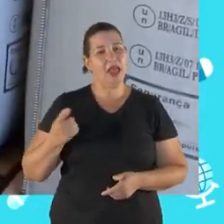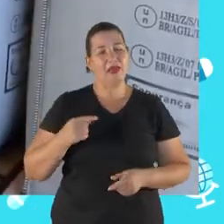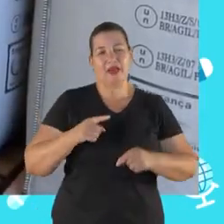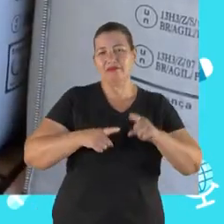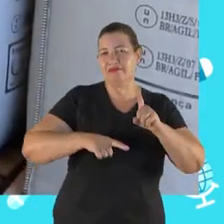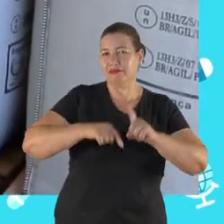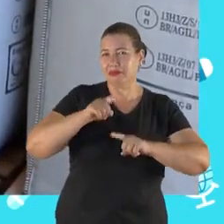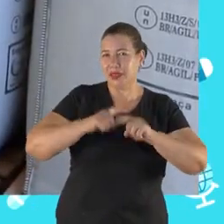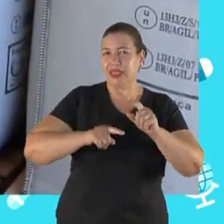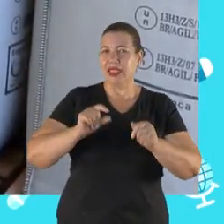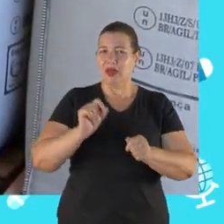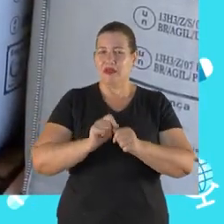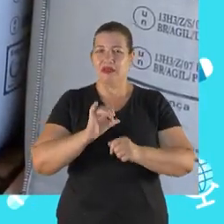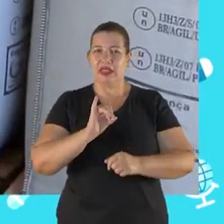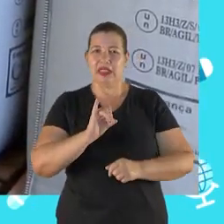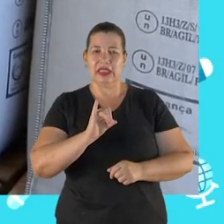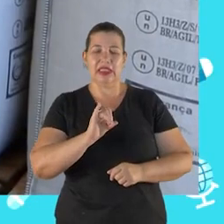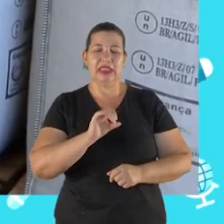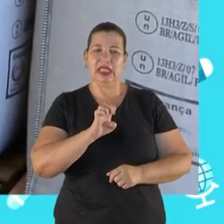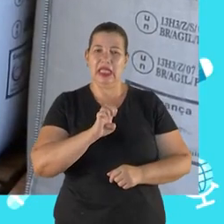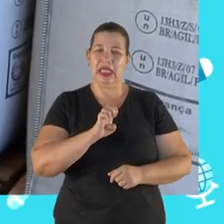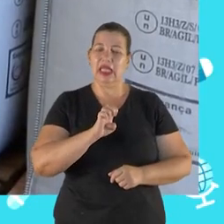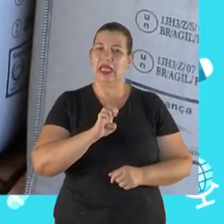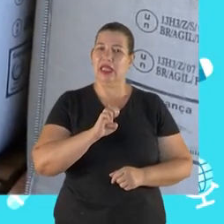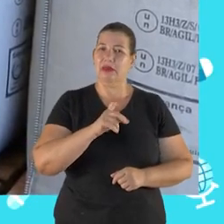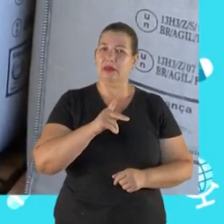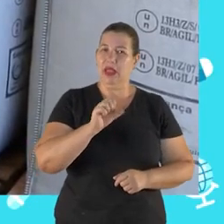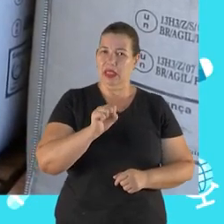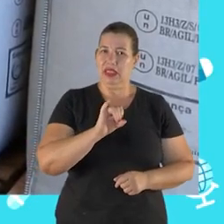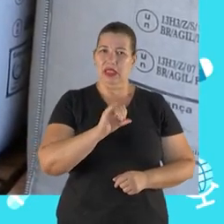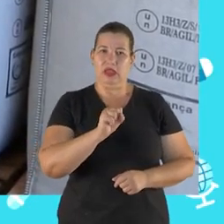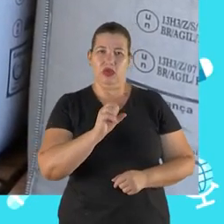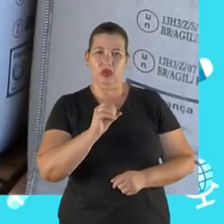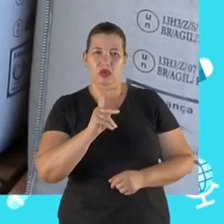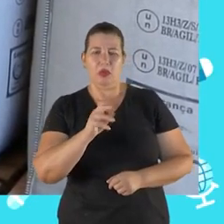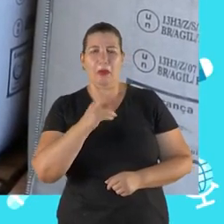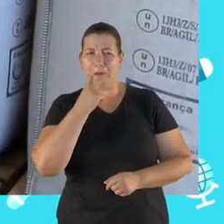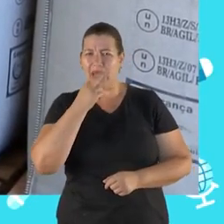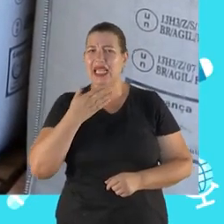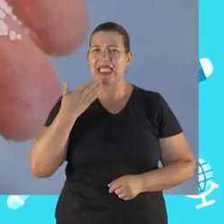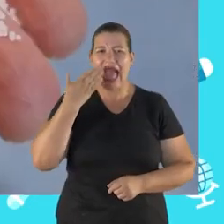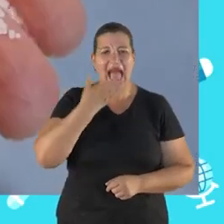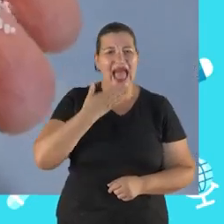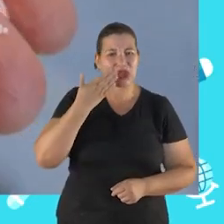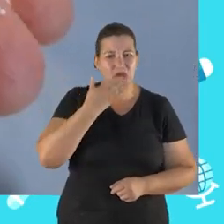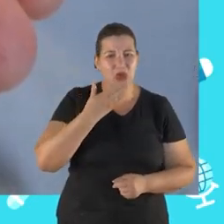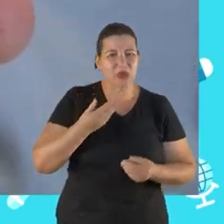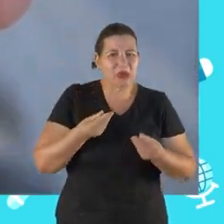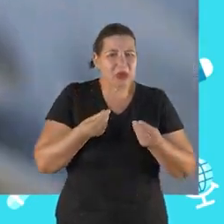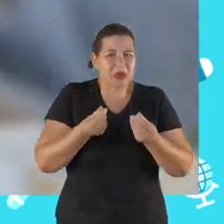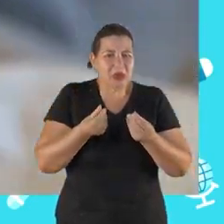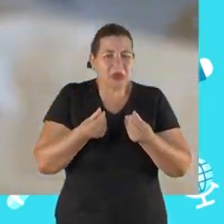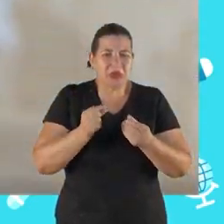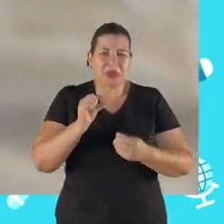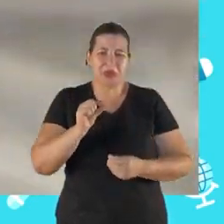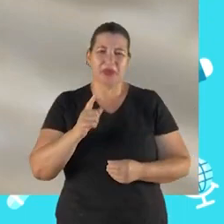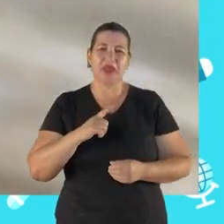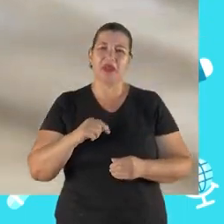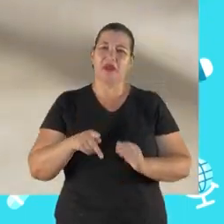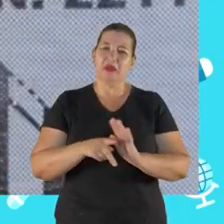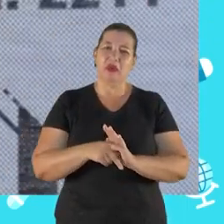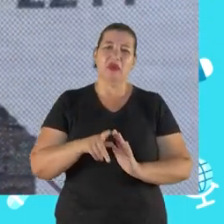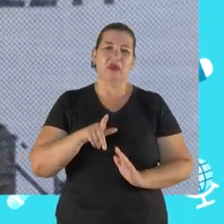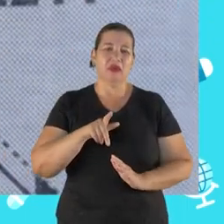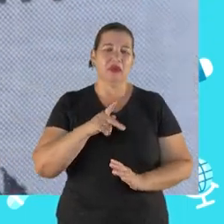Essa aqui é a matéria-prima do EPS. Você olhando de longe parece um açúcar, mas se olhar de perto dá pra ver que são esferas bem